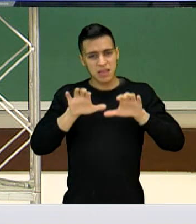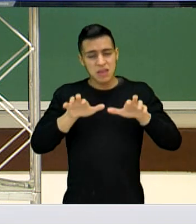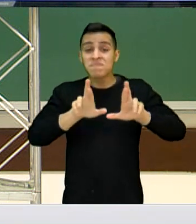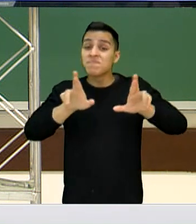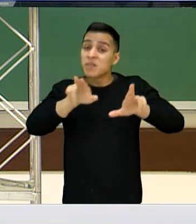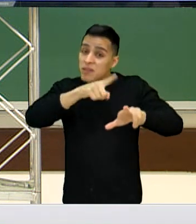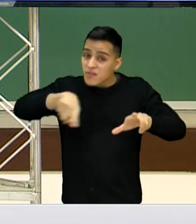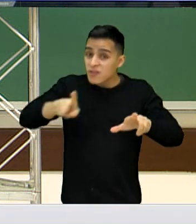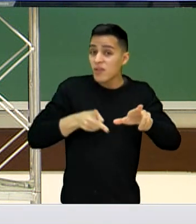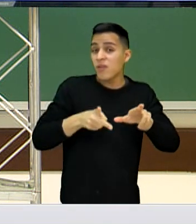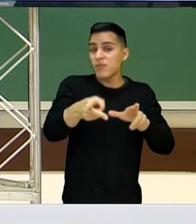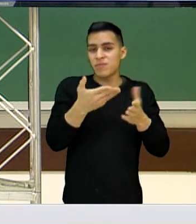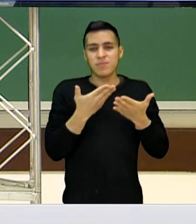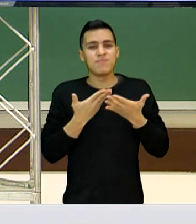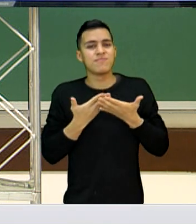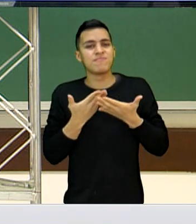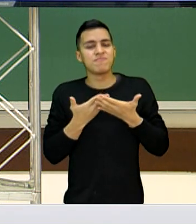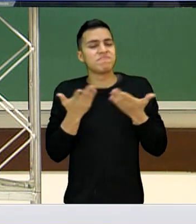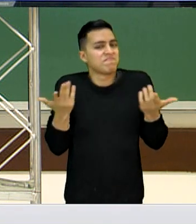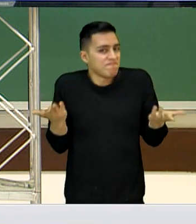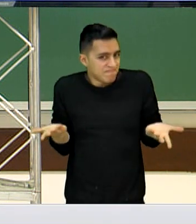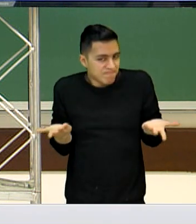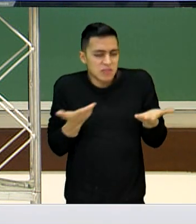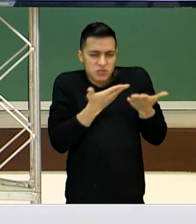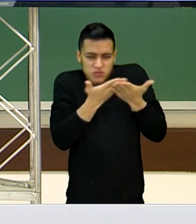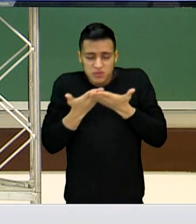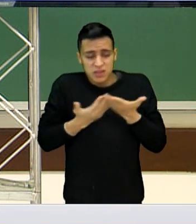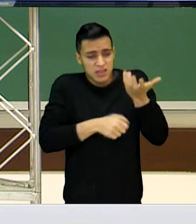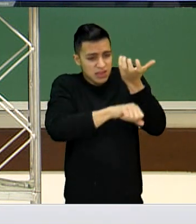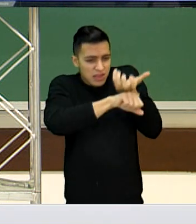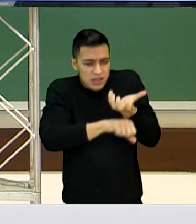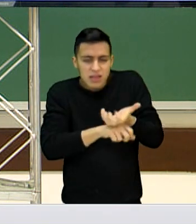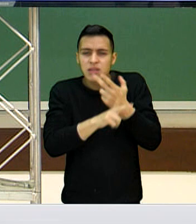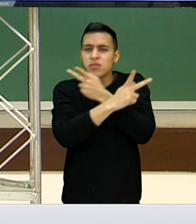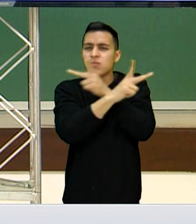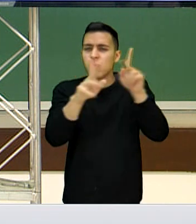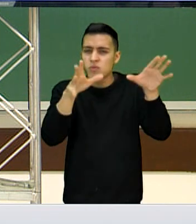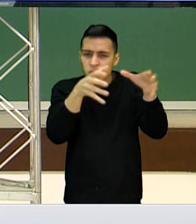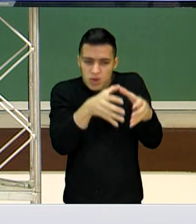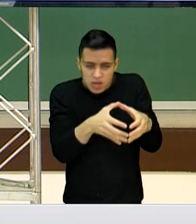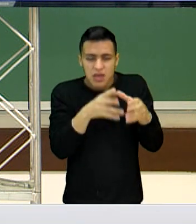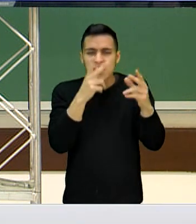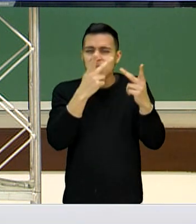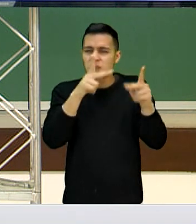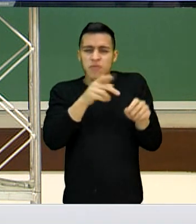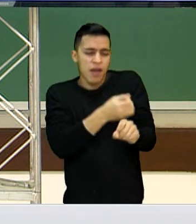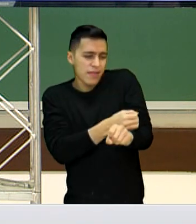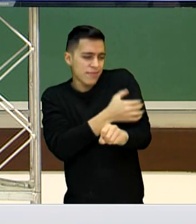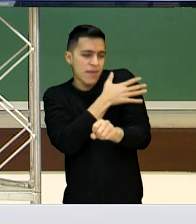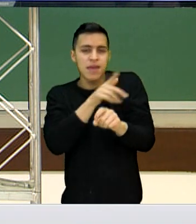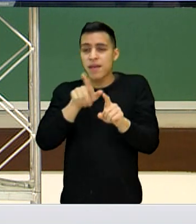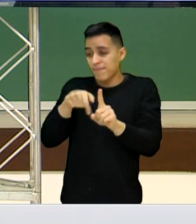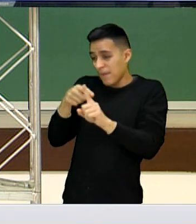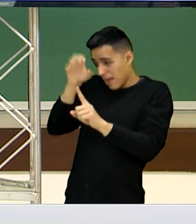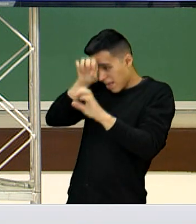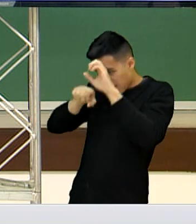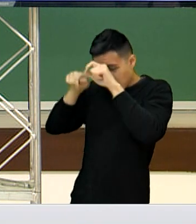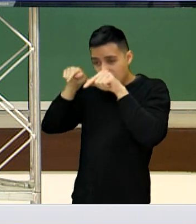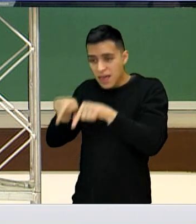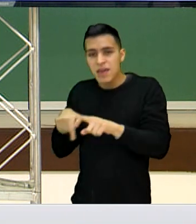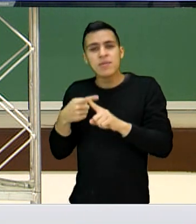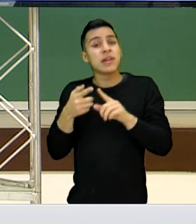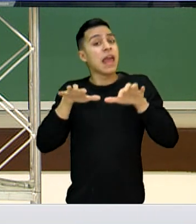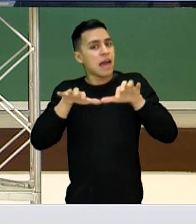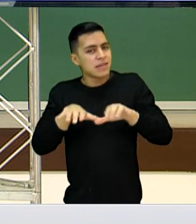espero que você continue estudando, tanto estudando as matérias da sua turma, da sua série, quanto no Mais Aprendizagem, porque só